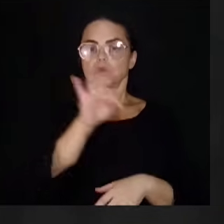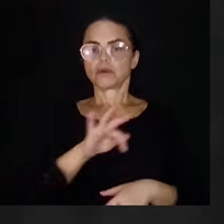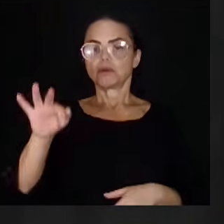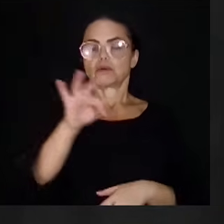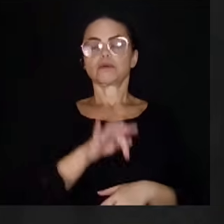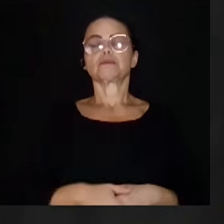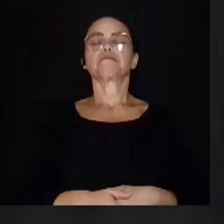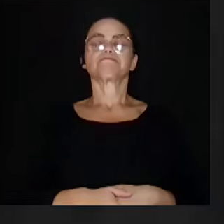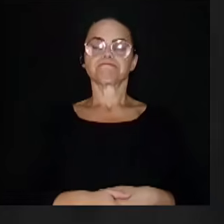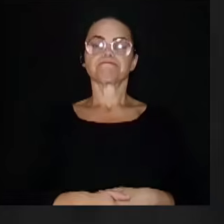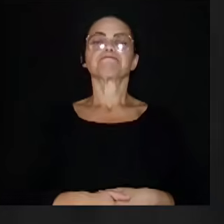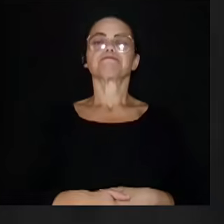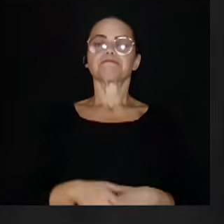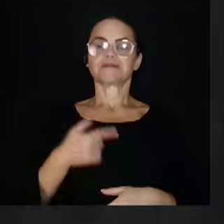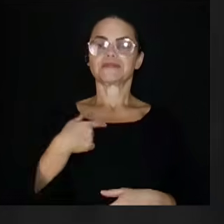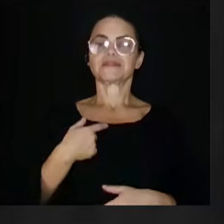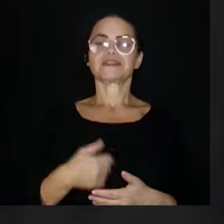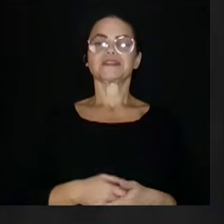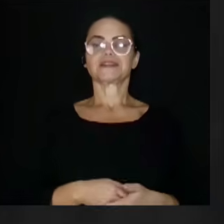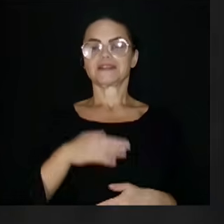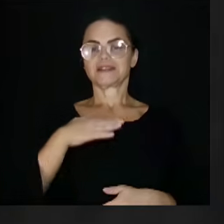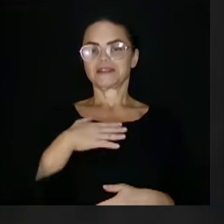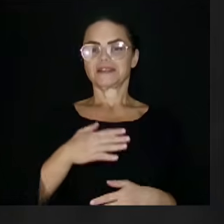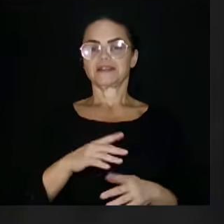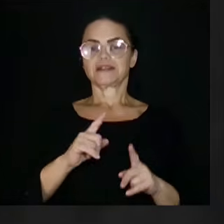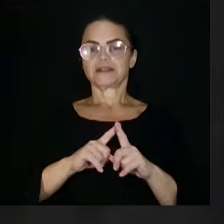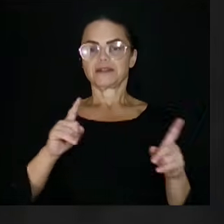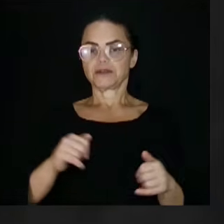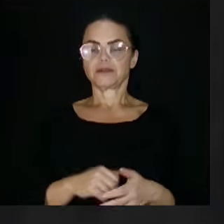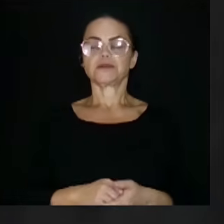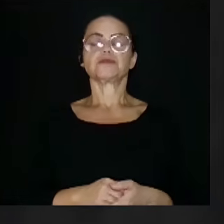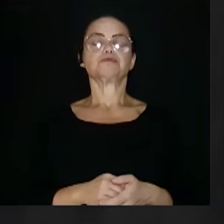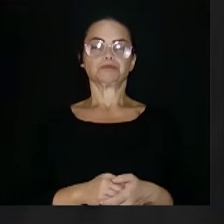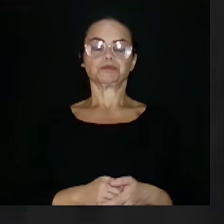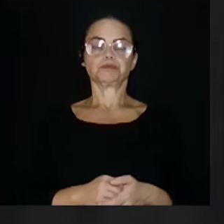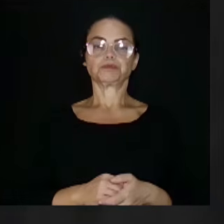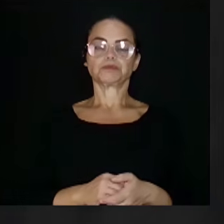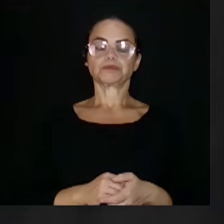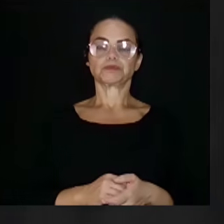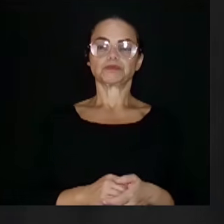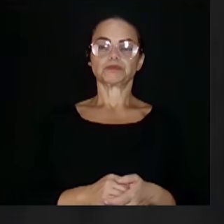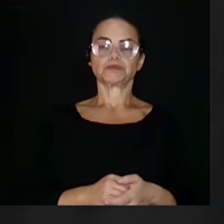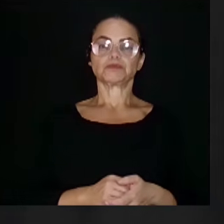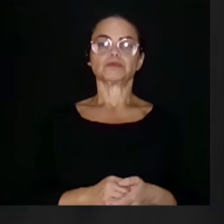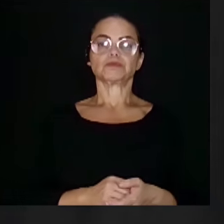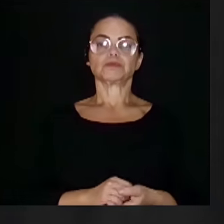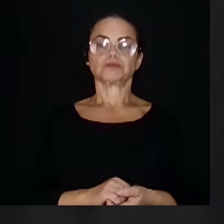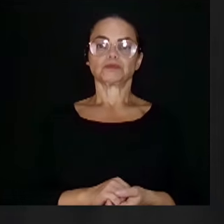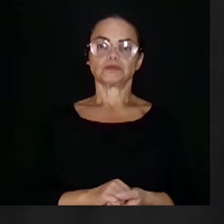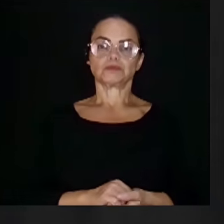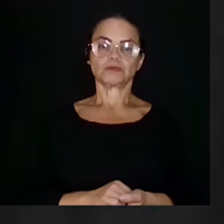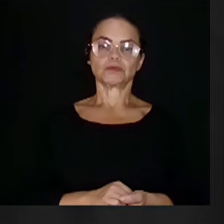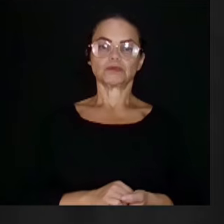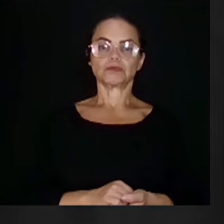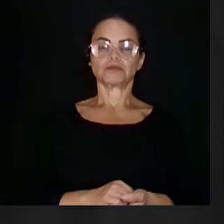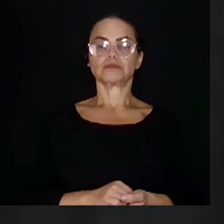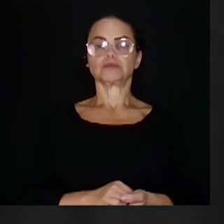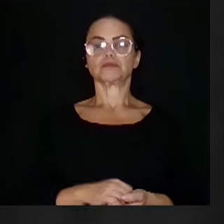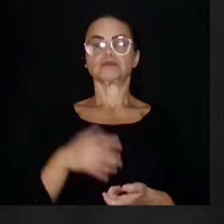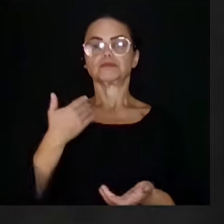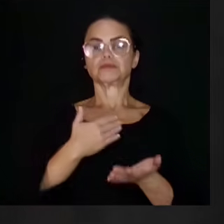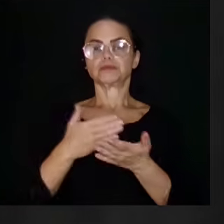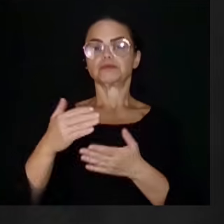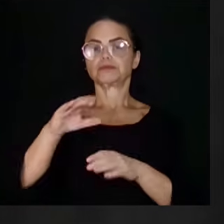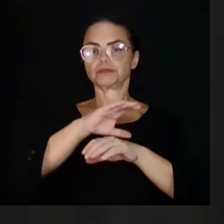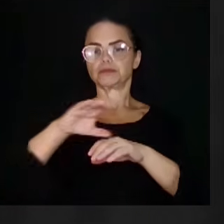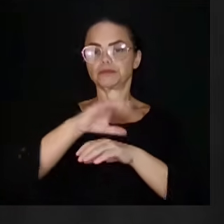alguém era você mesma, né? Mas, e aí, né, quando eu começo a fazer o curso de